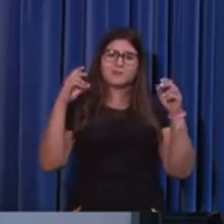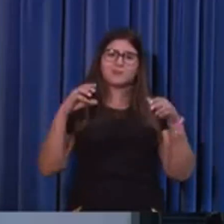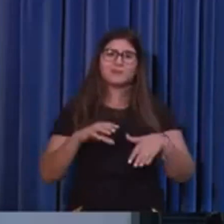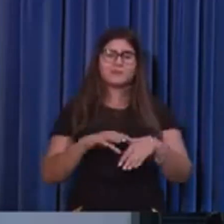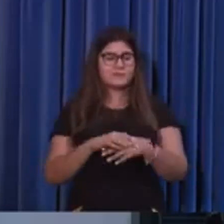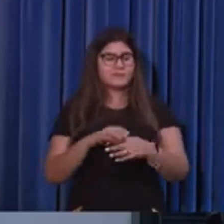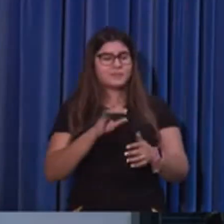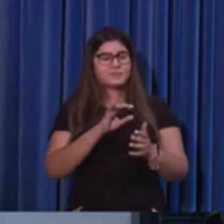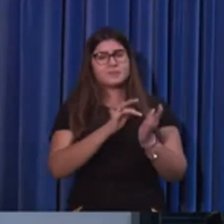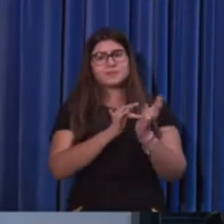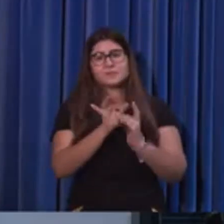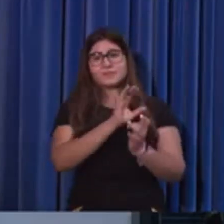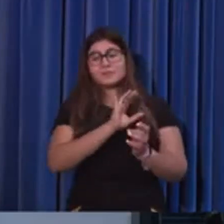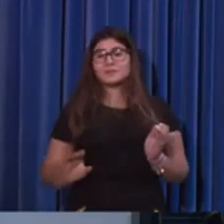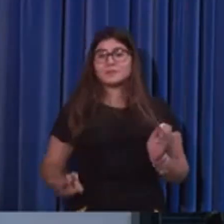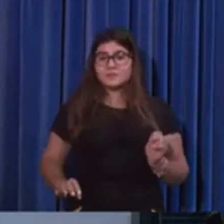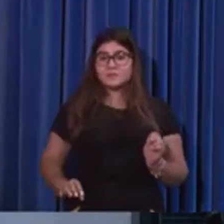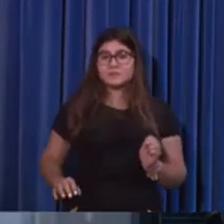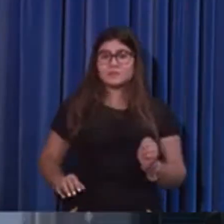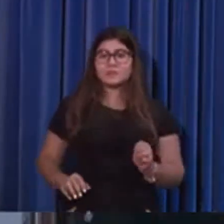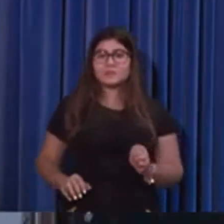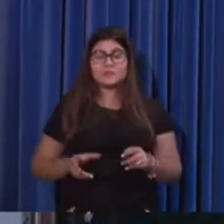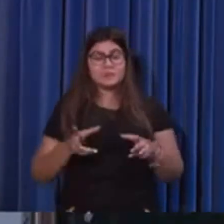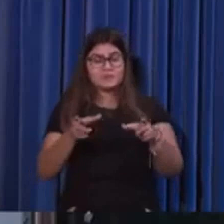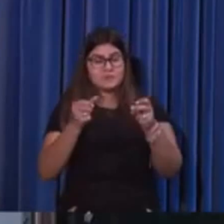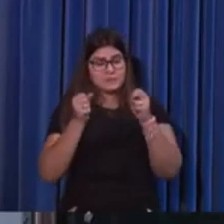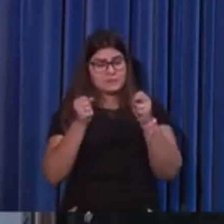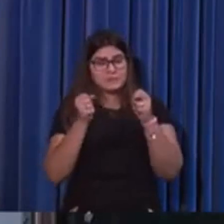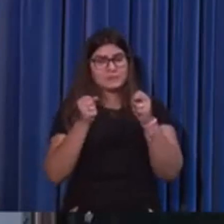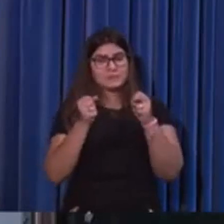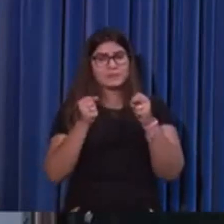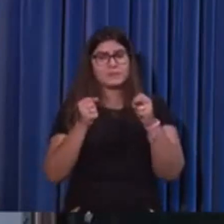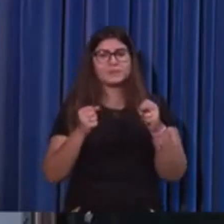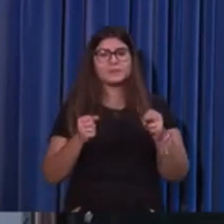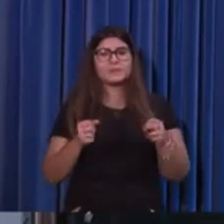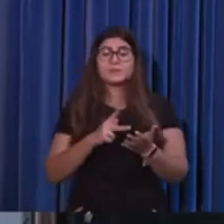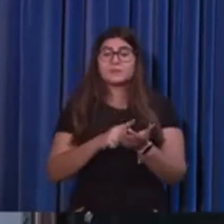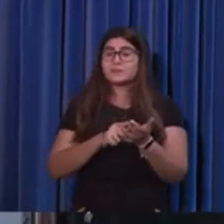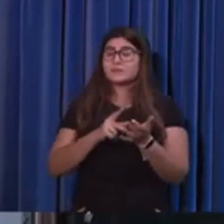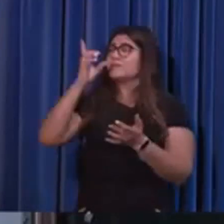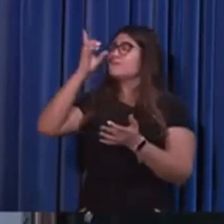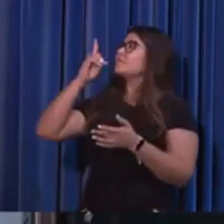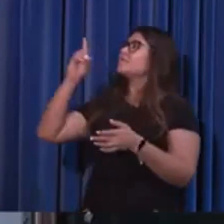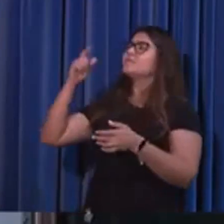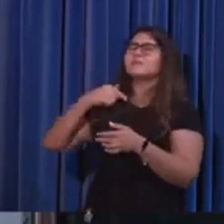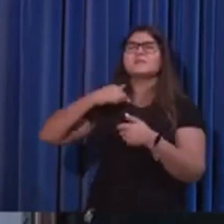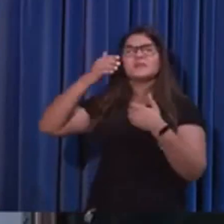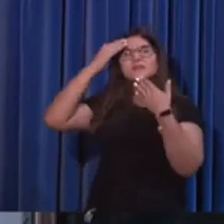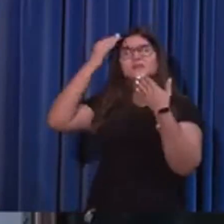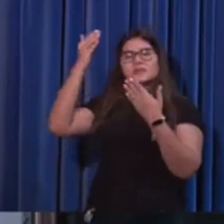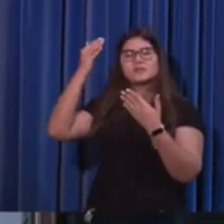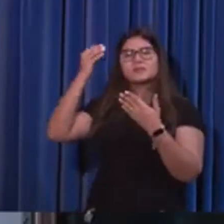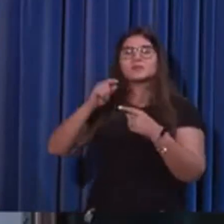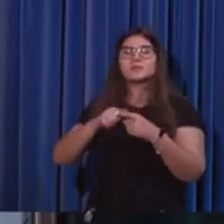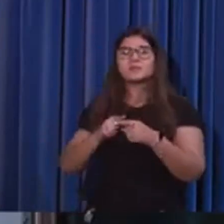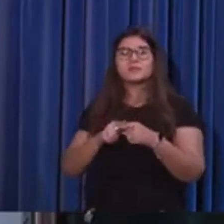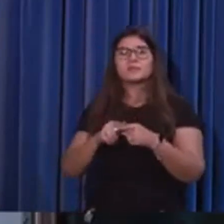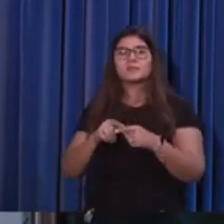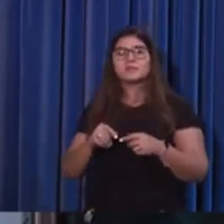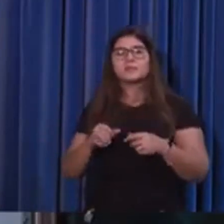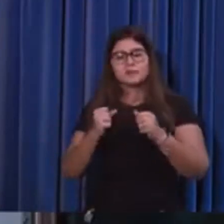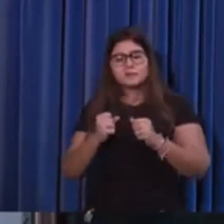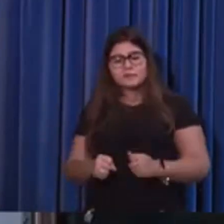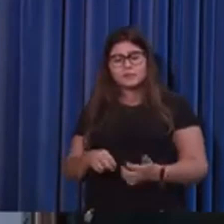é tomar posse da verdade da palavra de Deus, dizer assim, Senhor, eu te agradeço porque eu posso ficar aqui